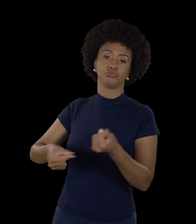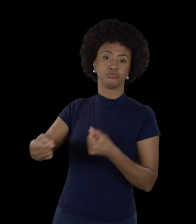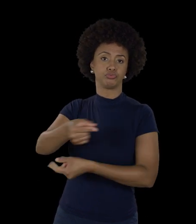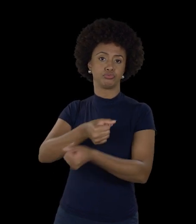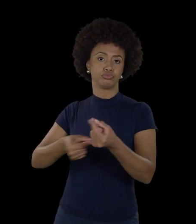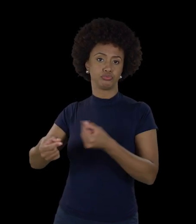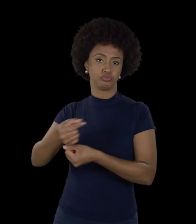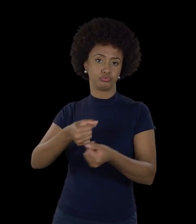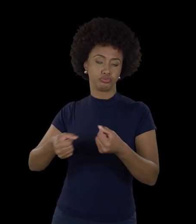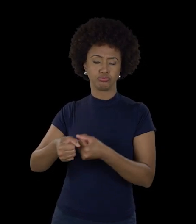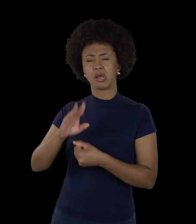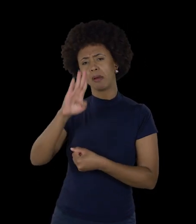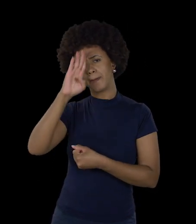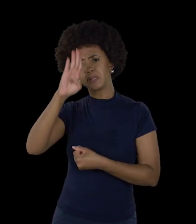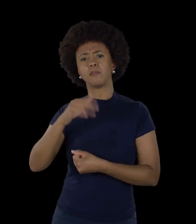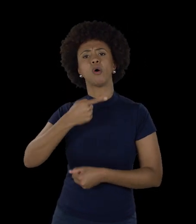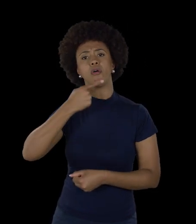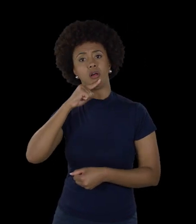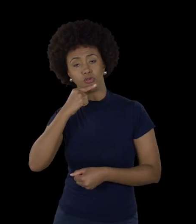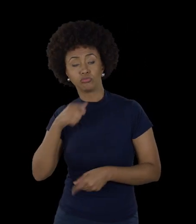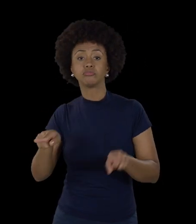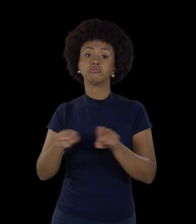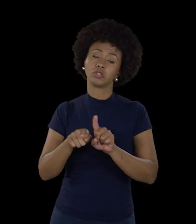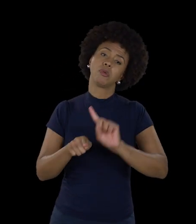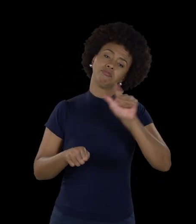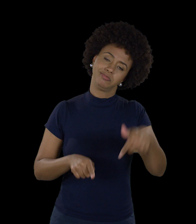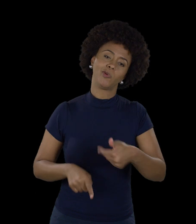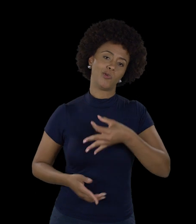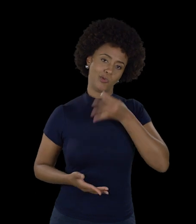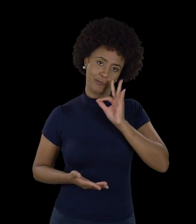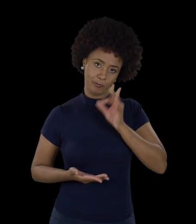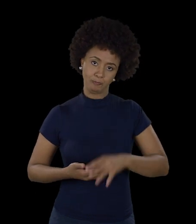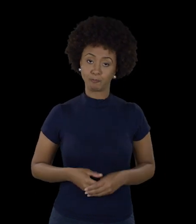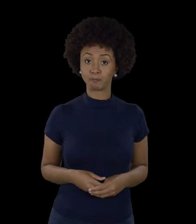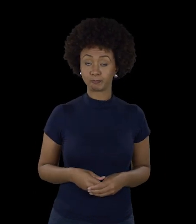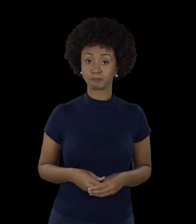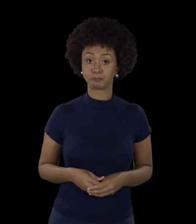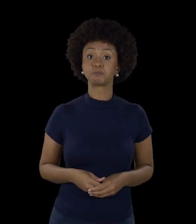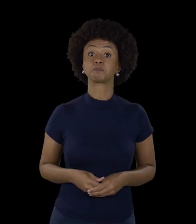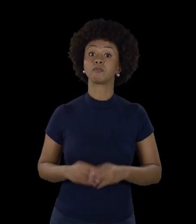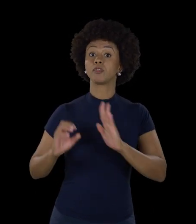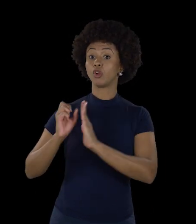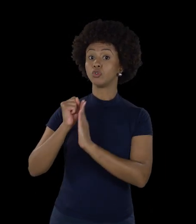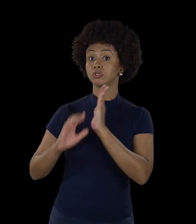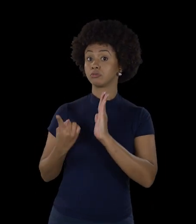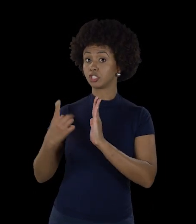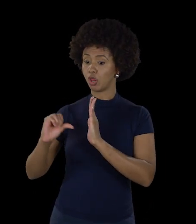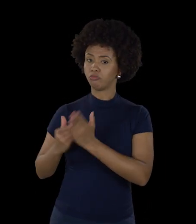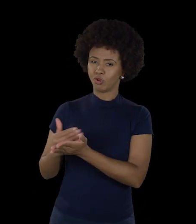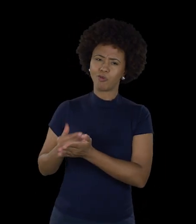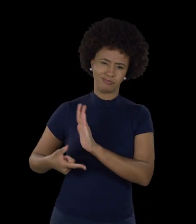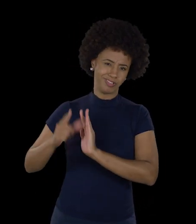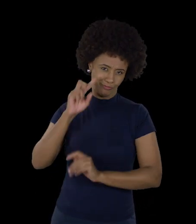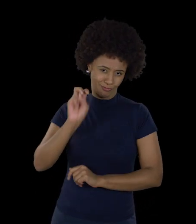existência econômica da província, sobretudo nas lavouras de cana-de-açúcar e depois do café.